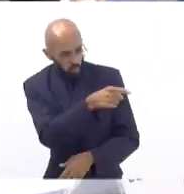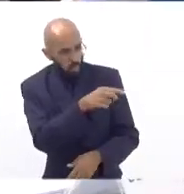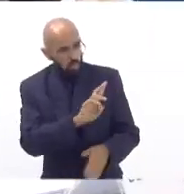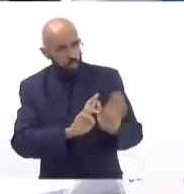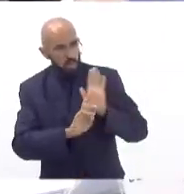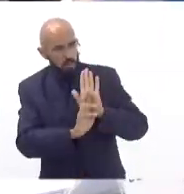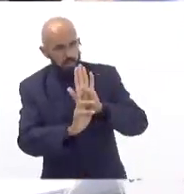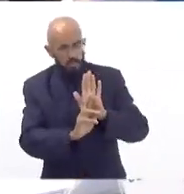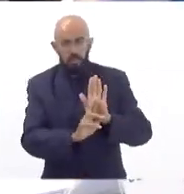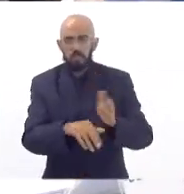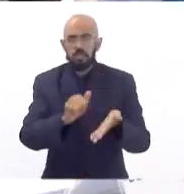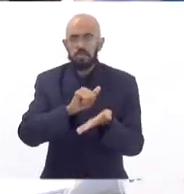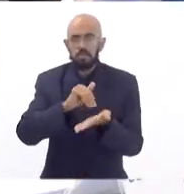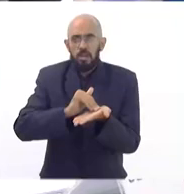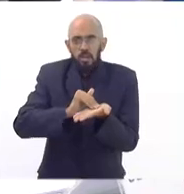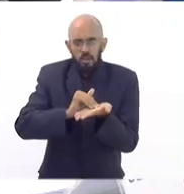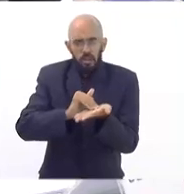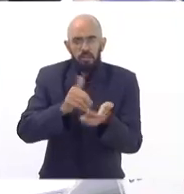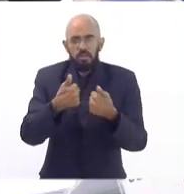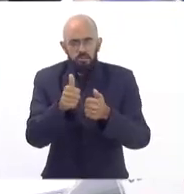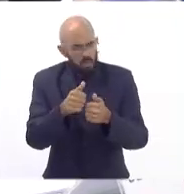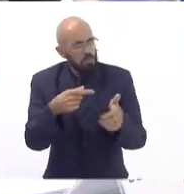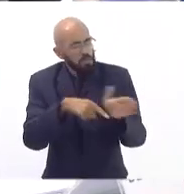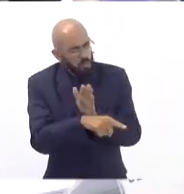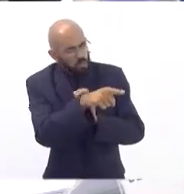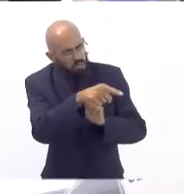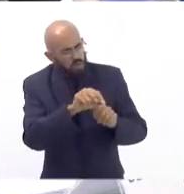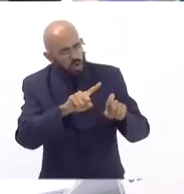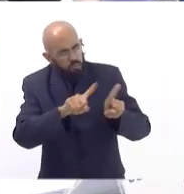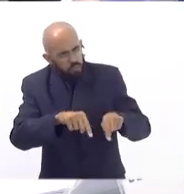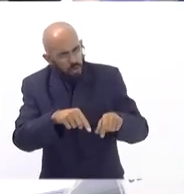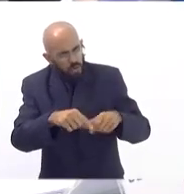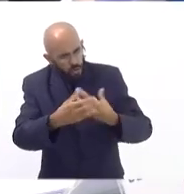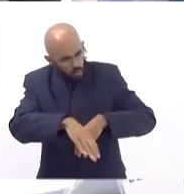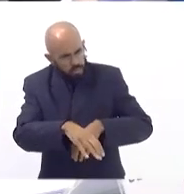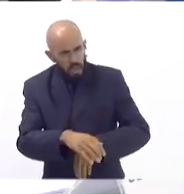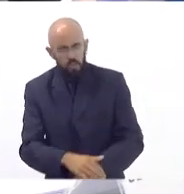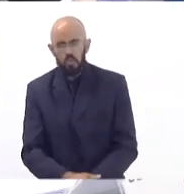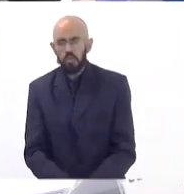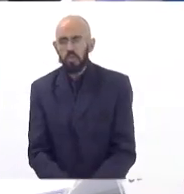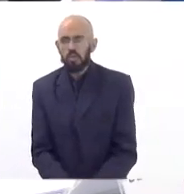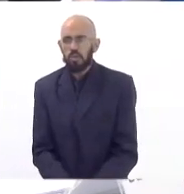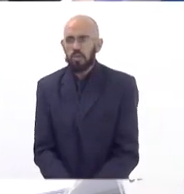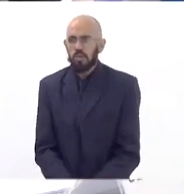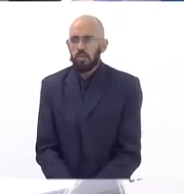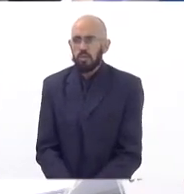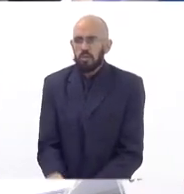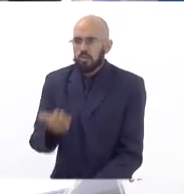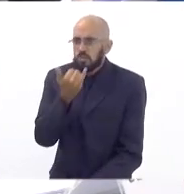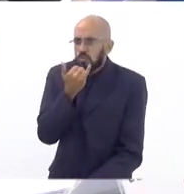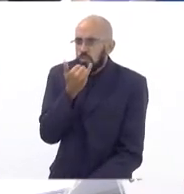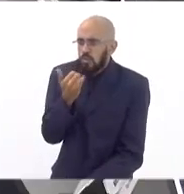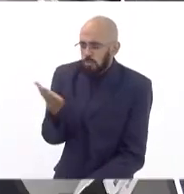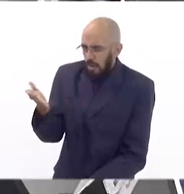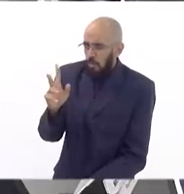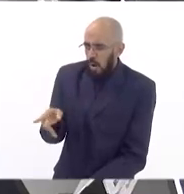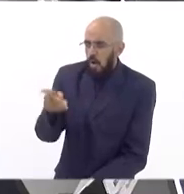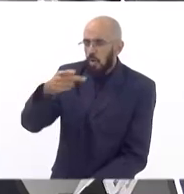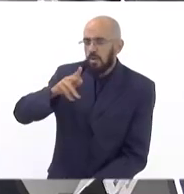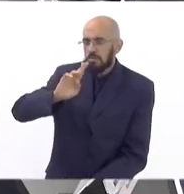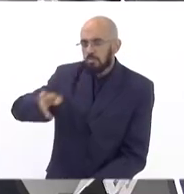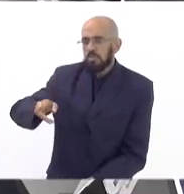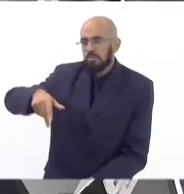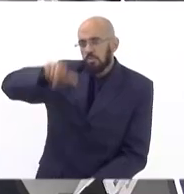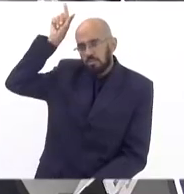representando a secretaria de transportes o seu funcionário público e é deputada como ter respondido já o deputado Municipal em travessão